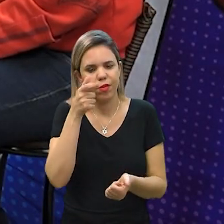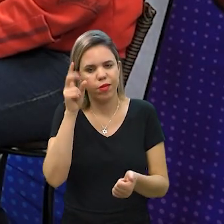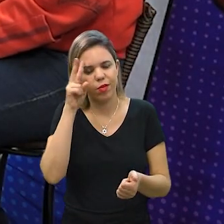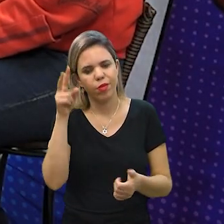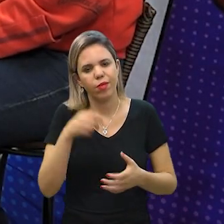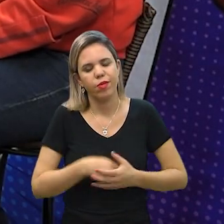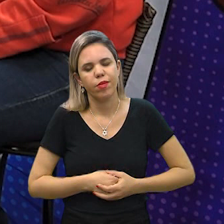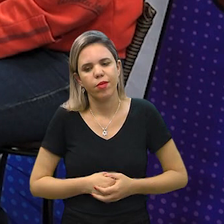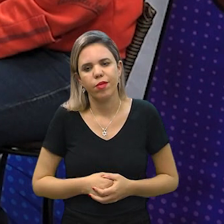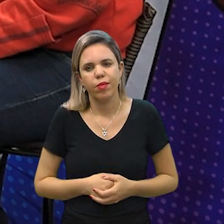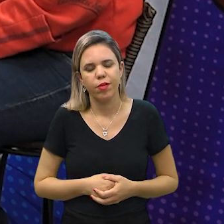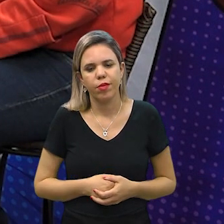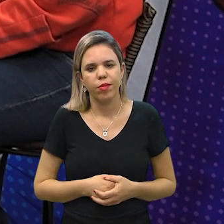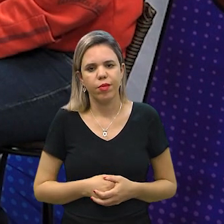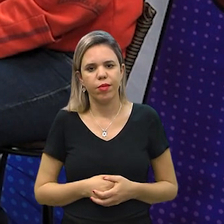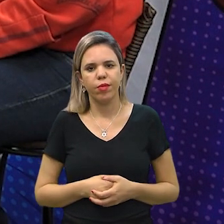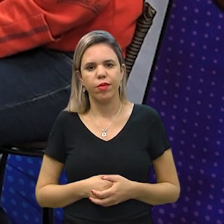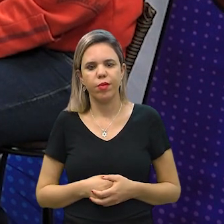acompanhar a história?